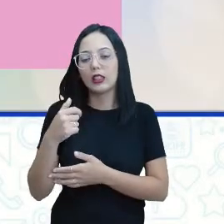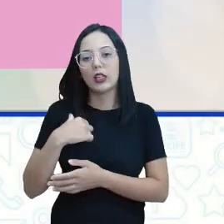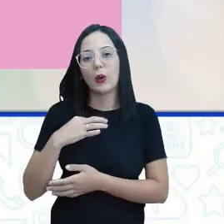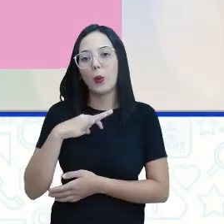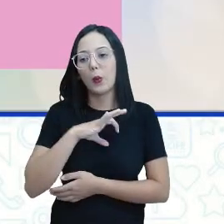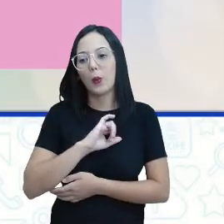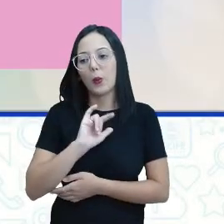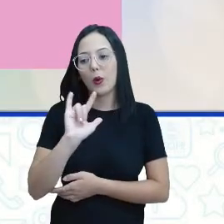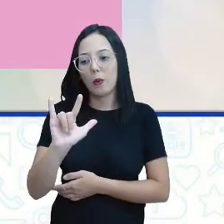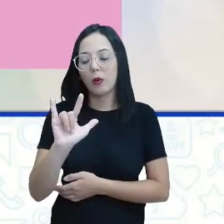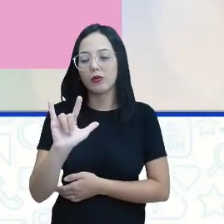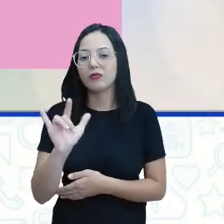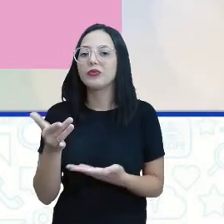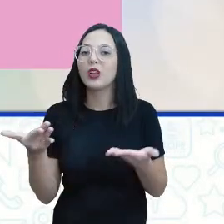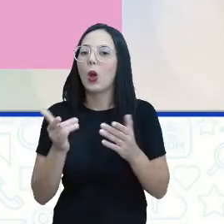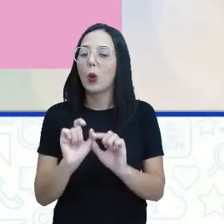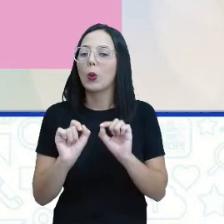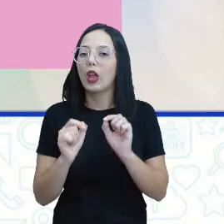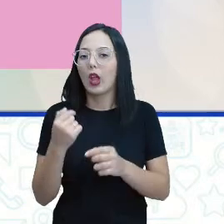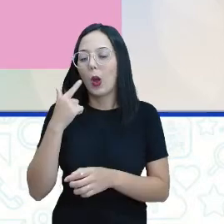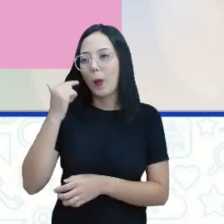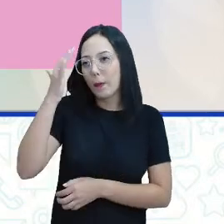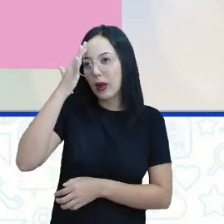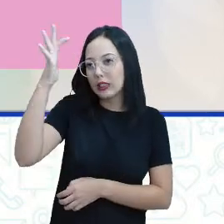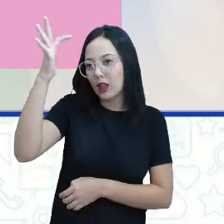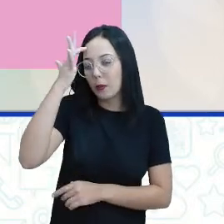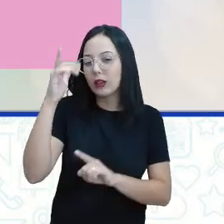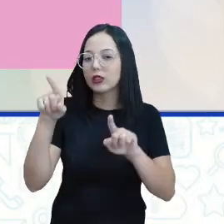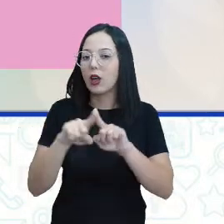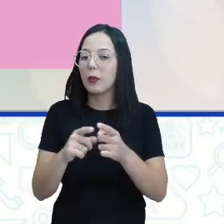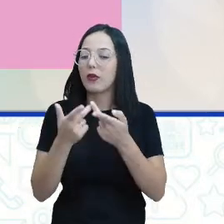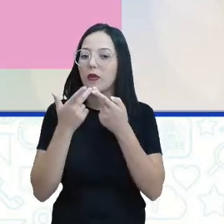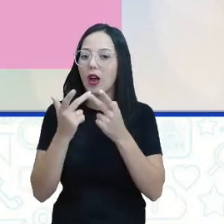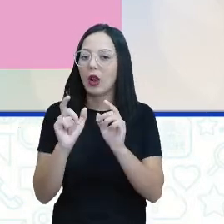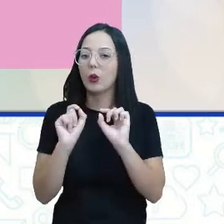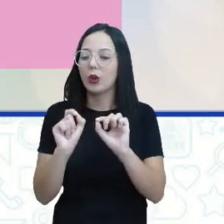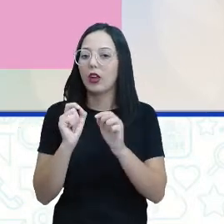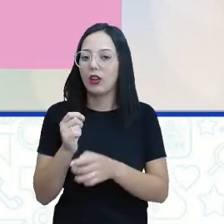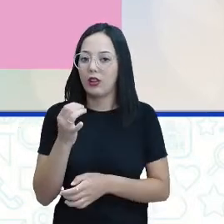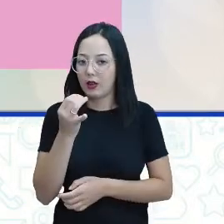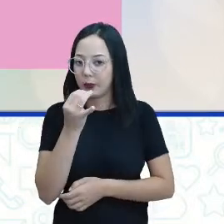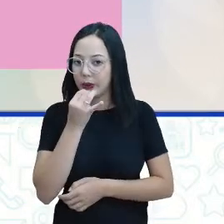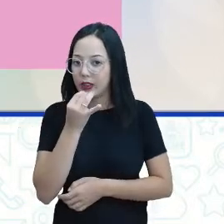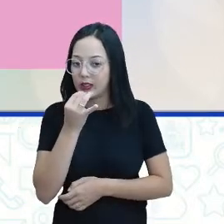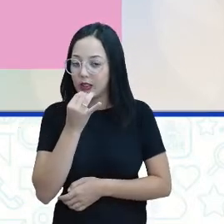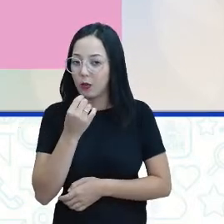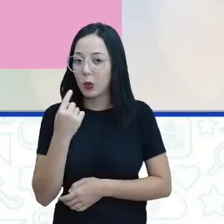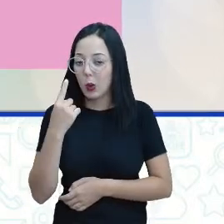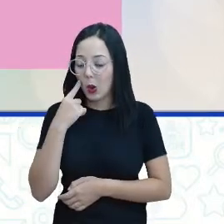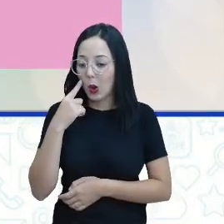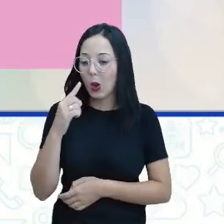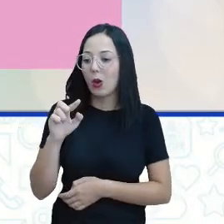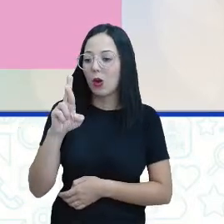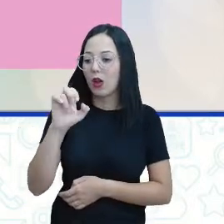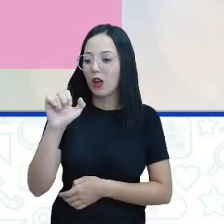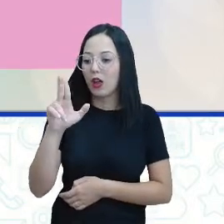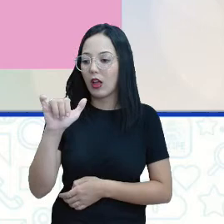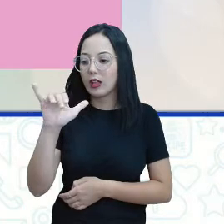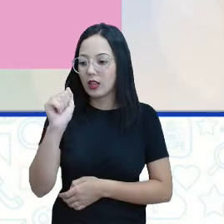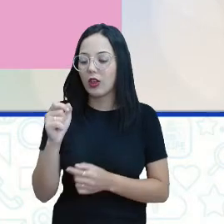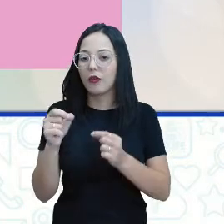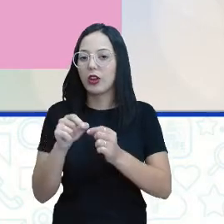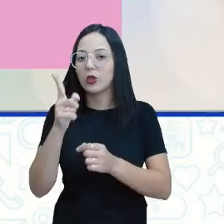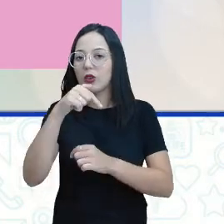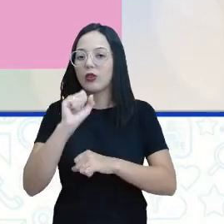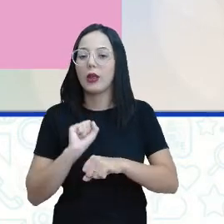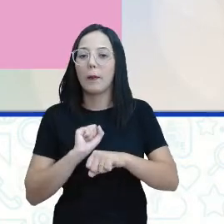amo. Então, a gente tem uma suspensão do pensamento. E aí, vejam que a reticência, ela exige que você faça uma